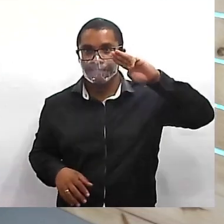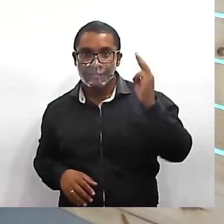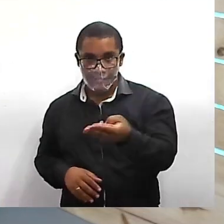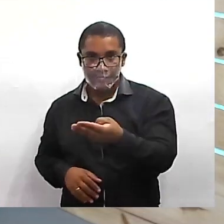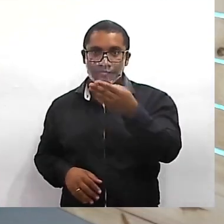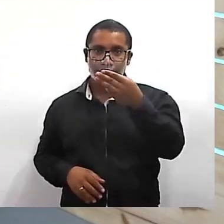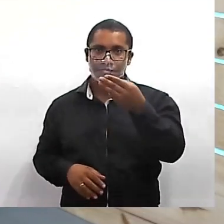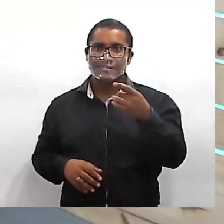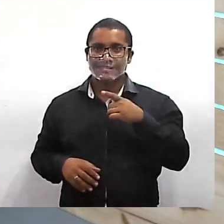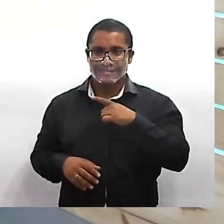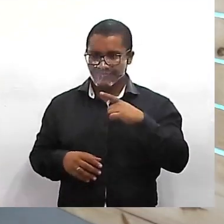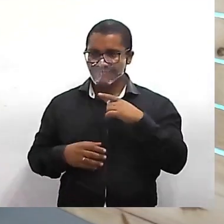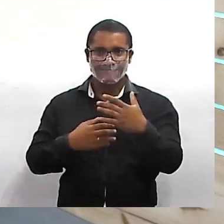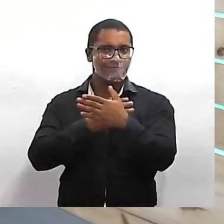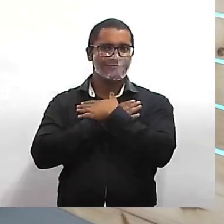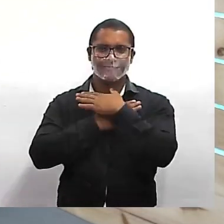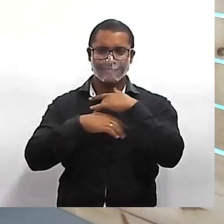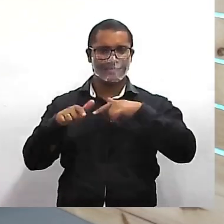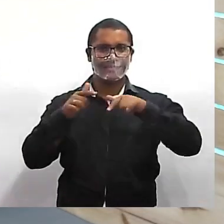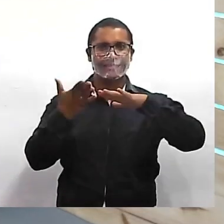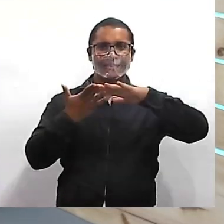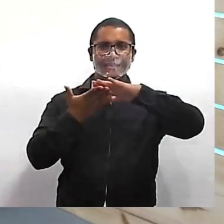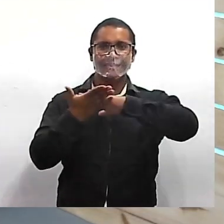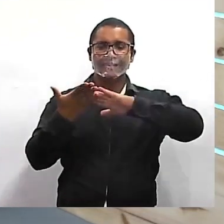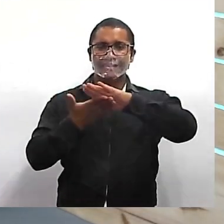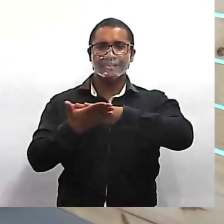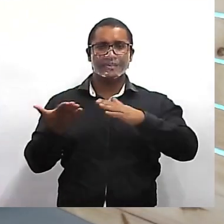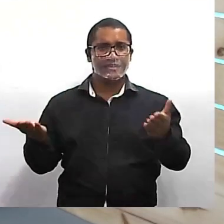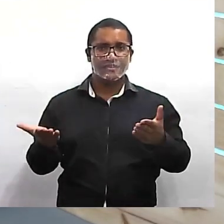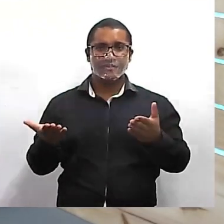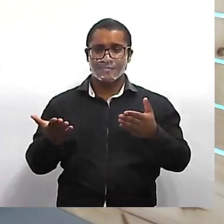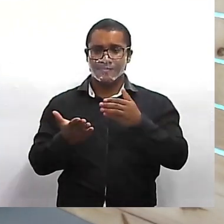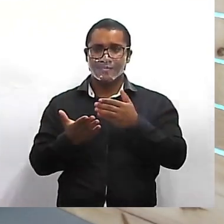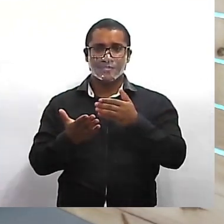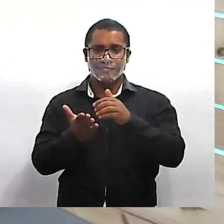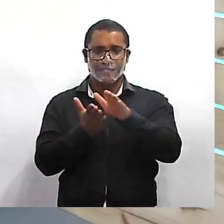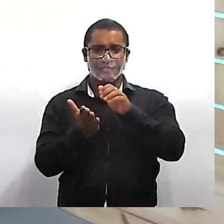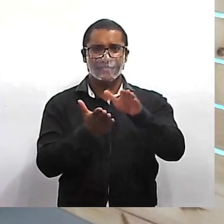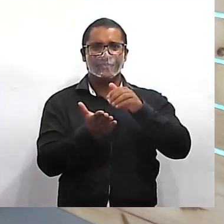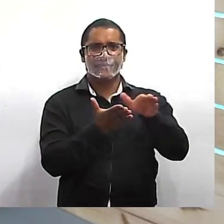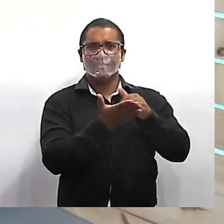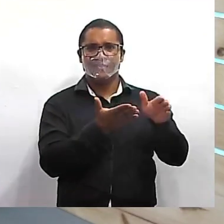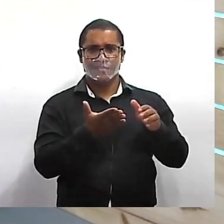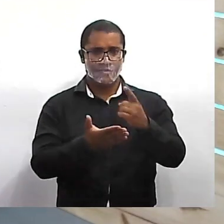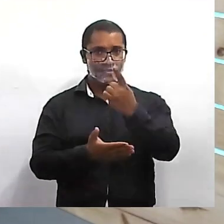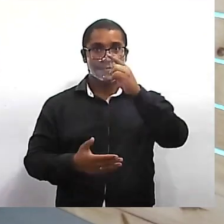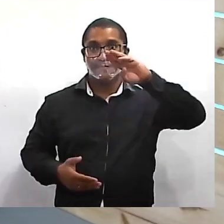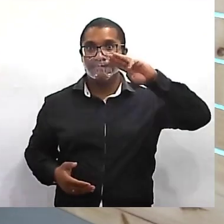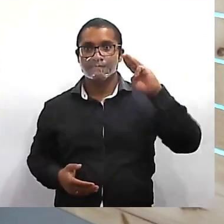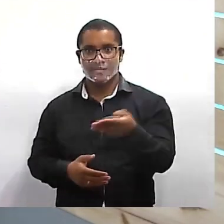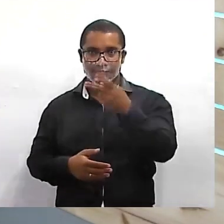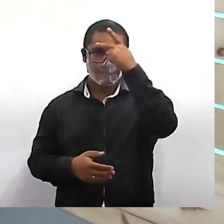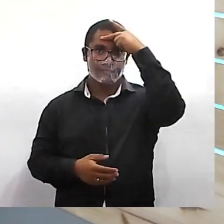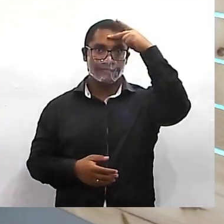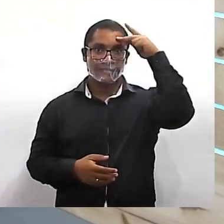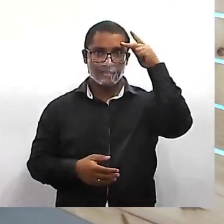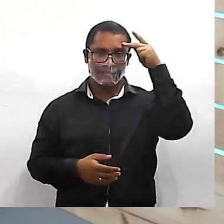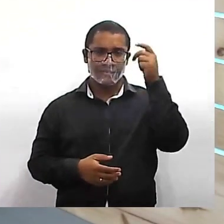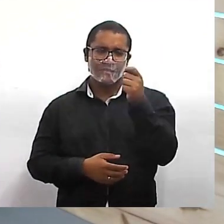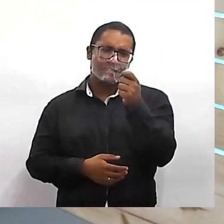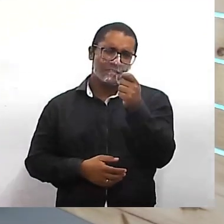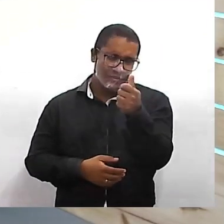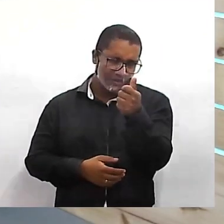de novos empregos, né? Aliás, foram perdidos muitos empregos e mais de 1 milhão de pessoas, ou quase 1